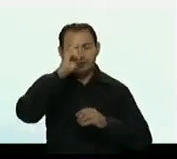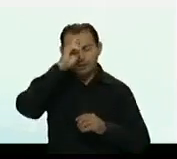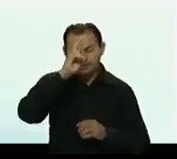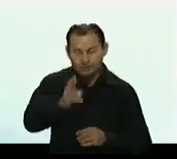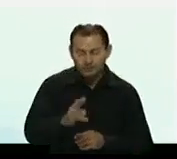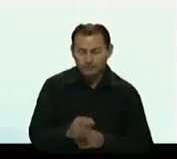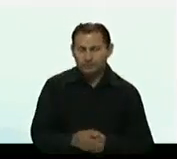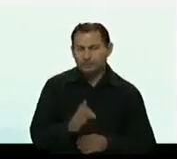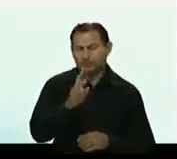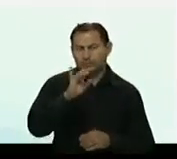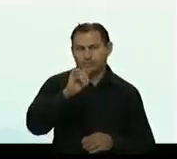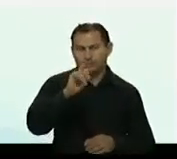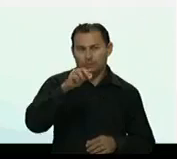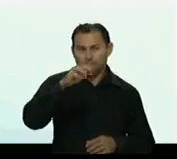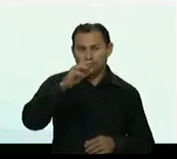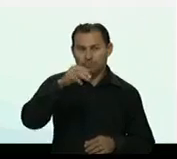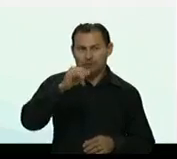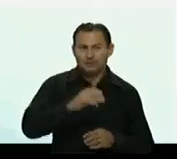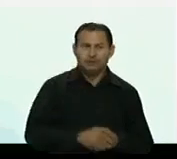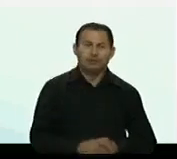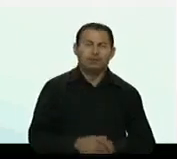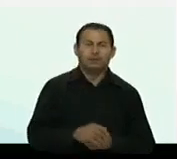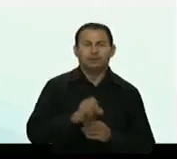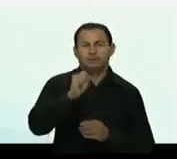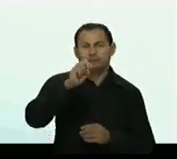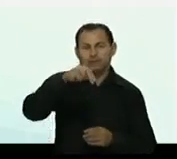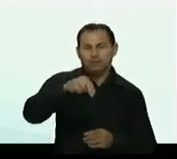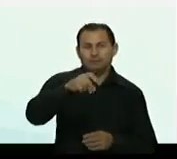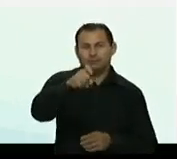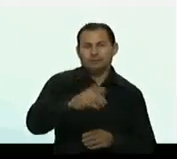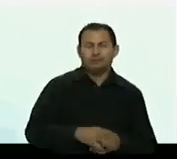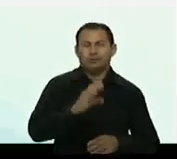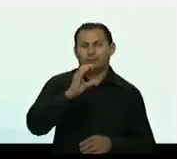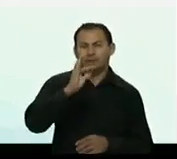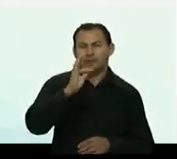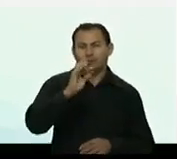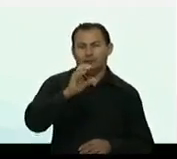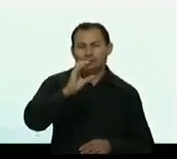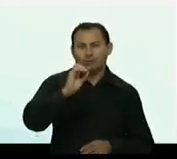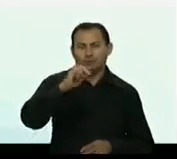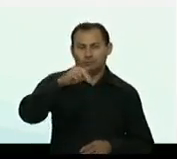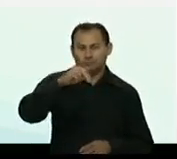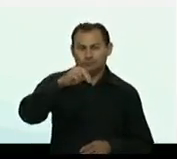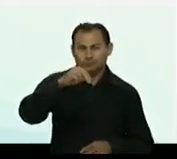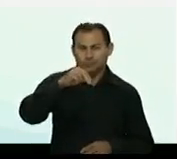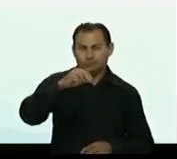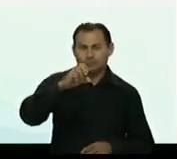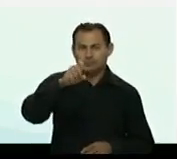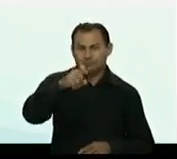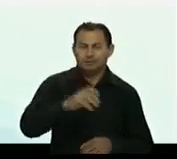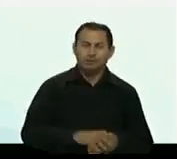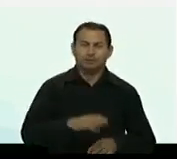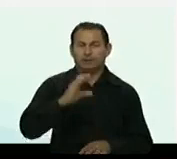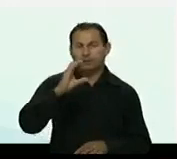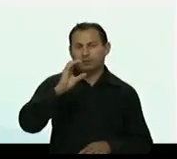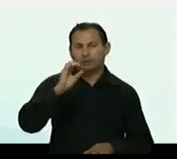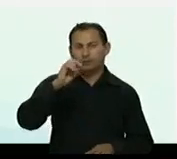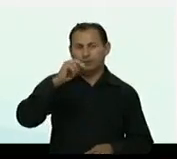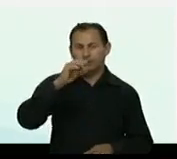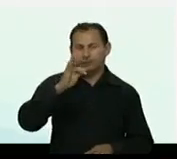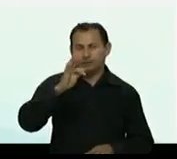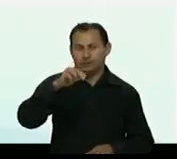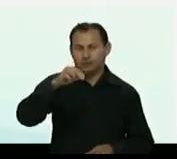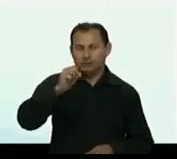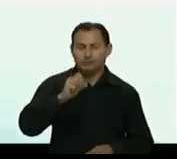razões trigonométricas. Então, nós temos o seno de x, cosseno de x e tangente de x. As funções trigonométricas